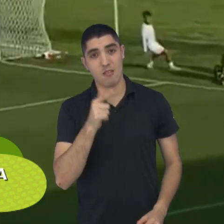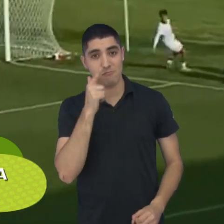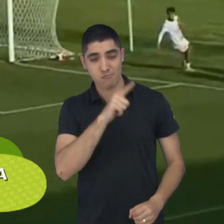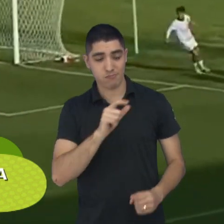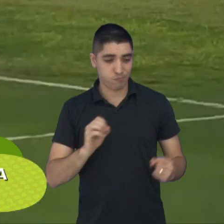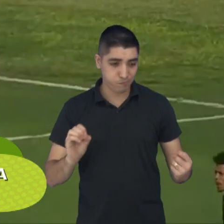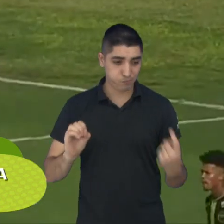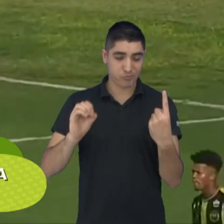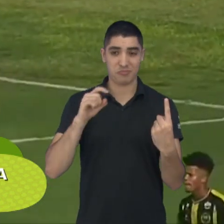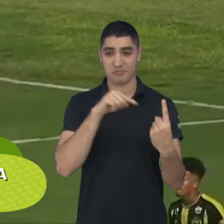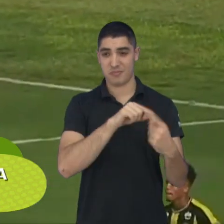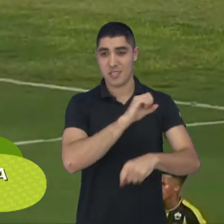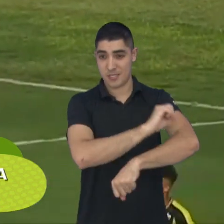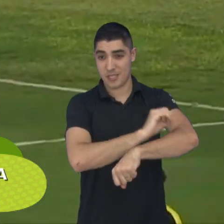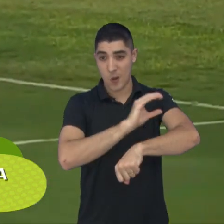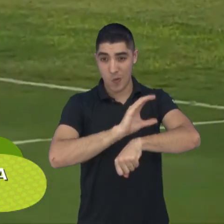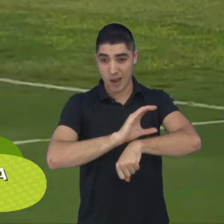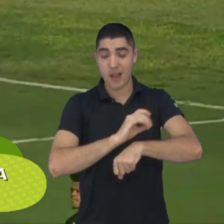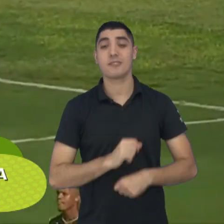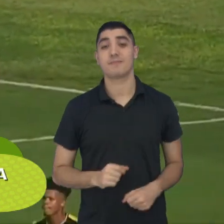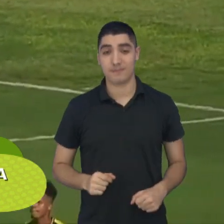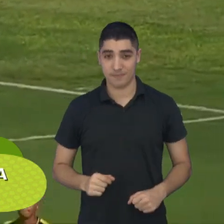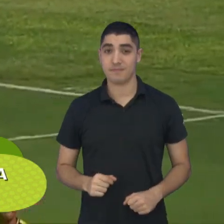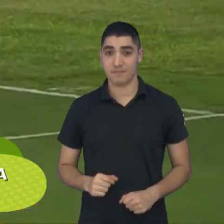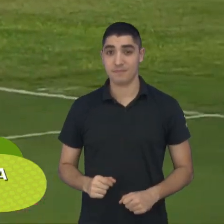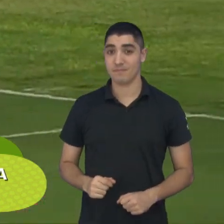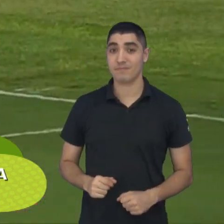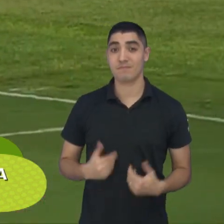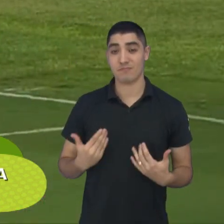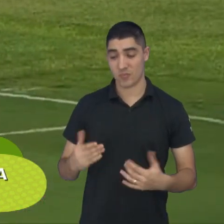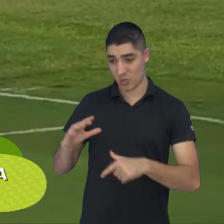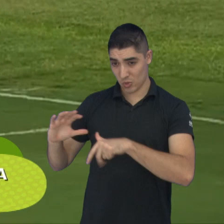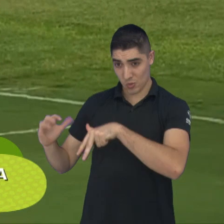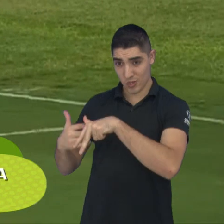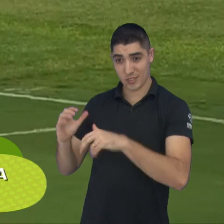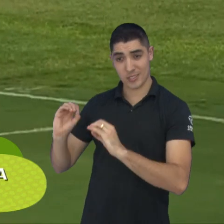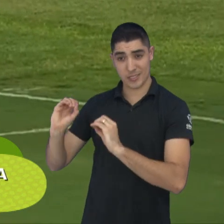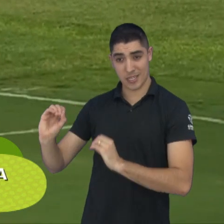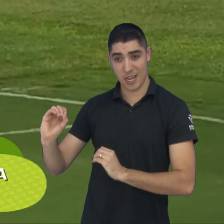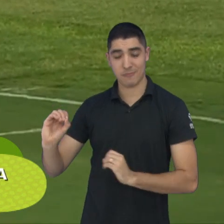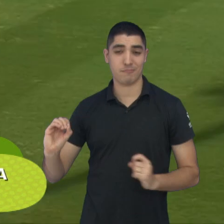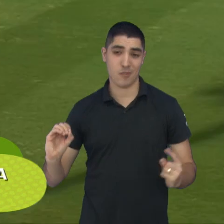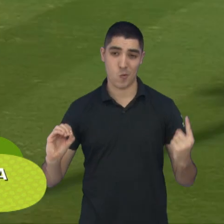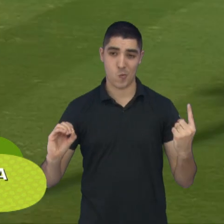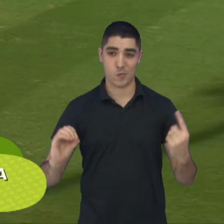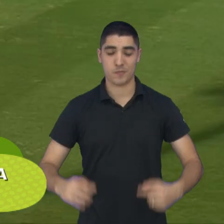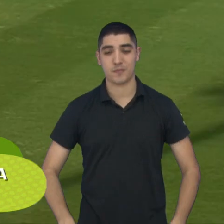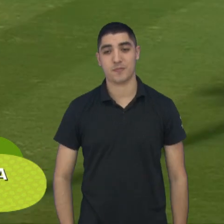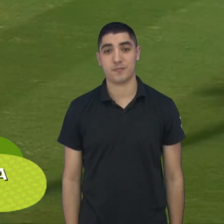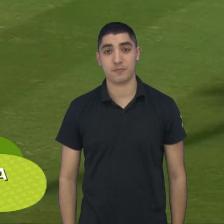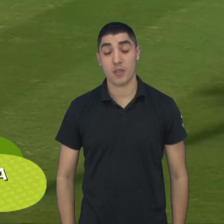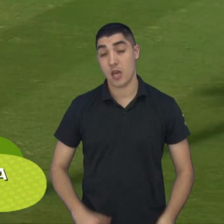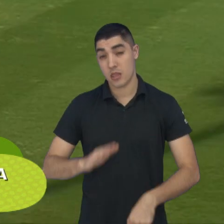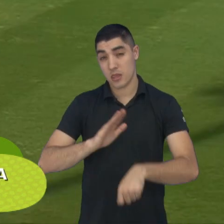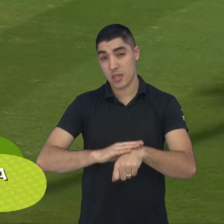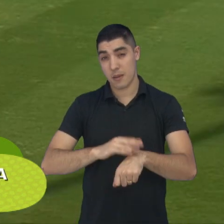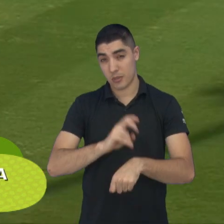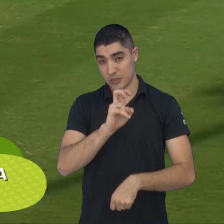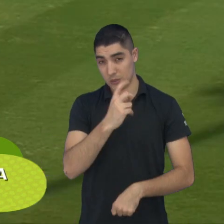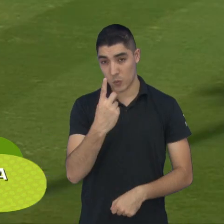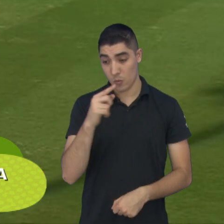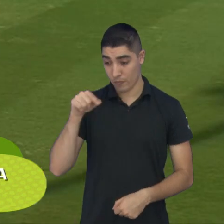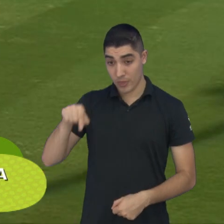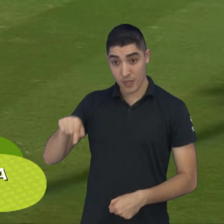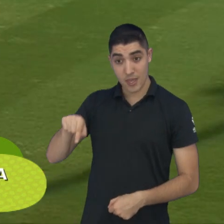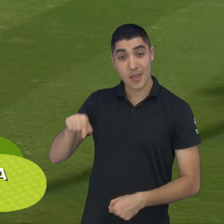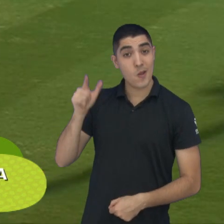São Carlense. Vinícius é o nome do gol. Joseense 0, São Carlense 1. Aos 51, o